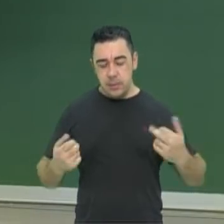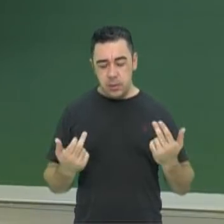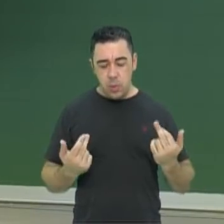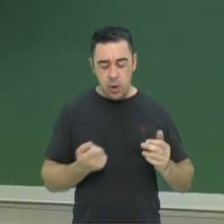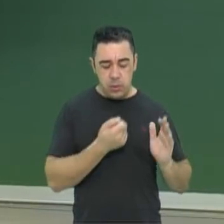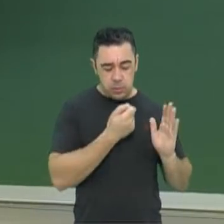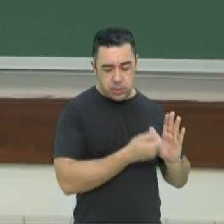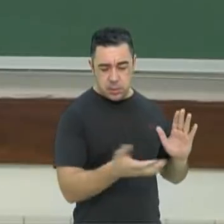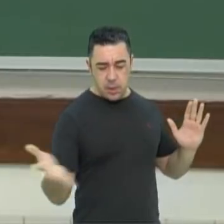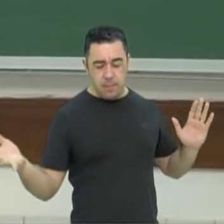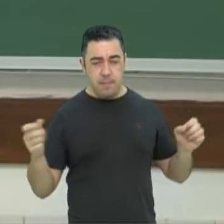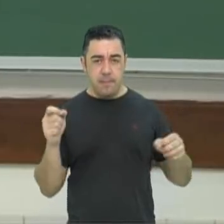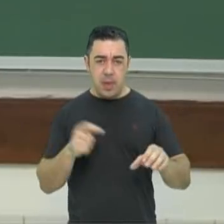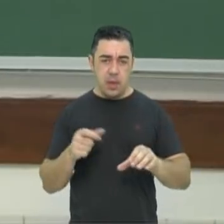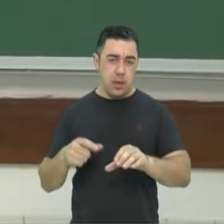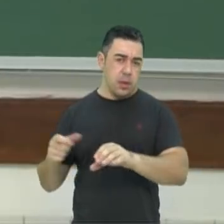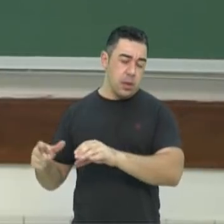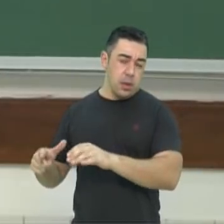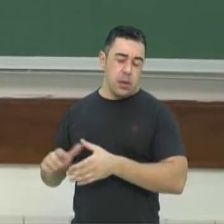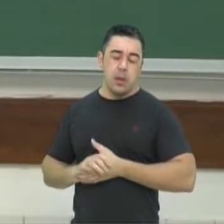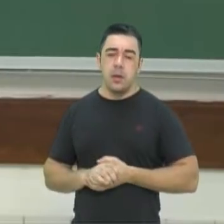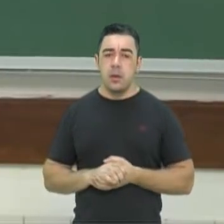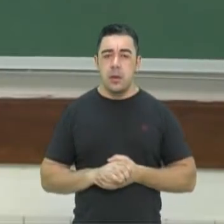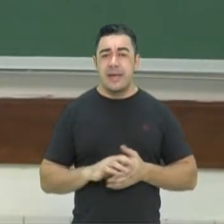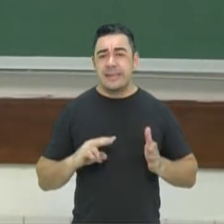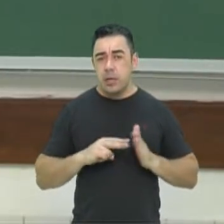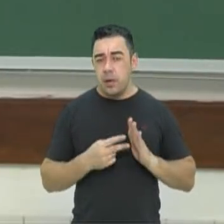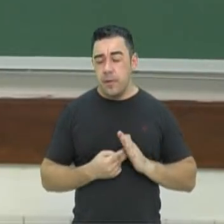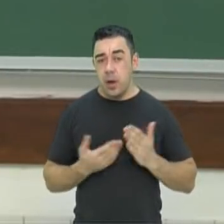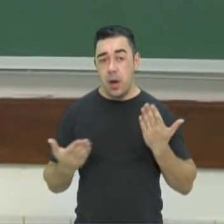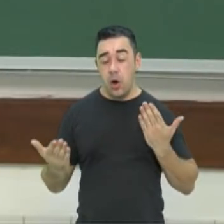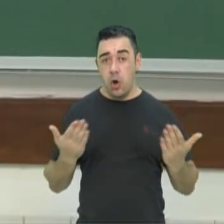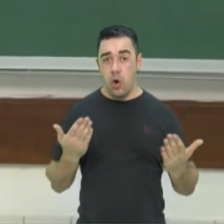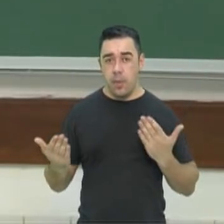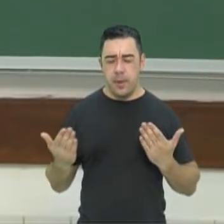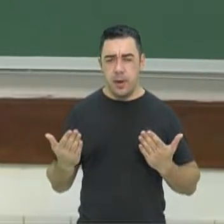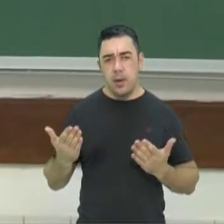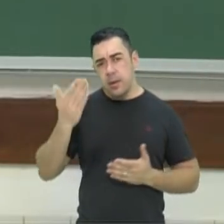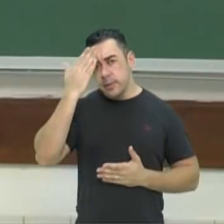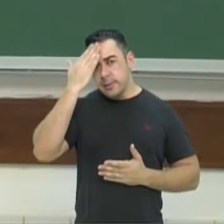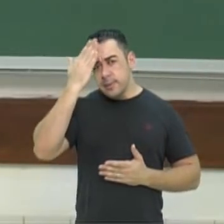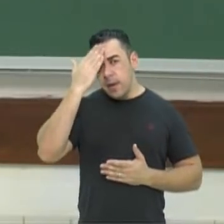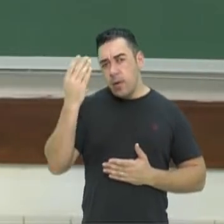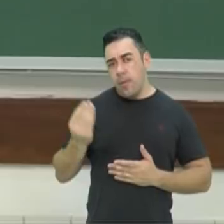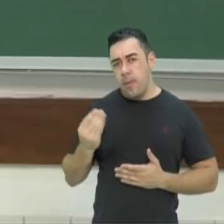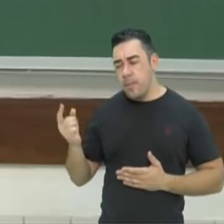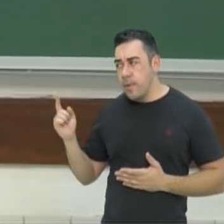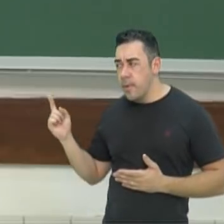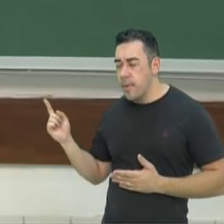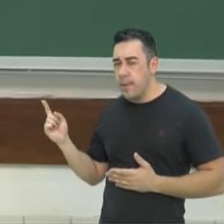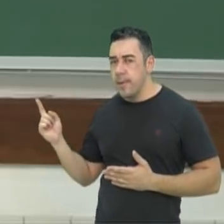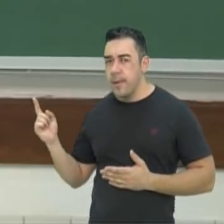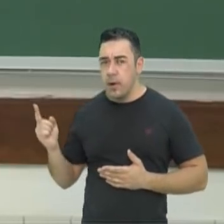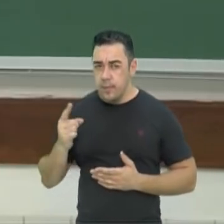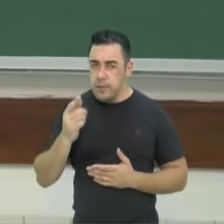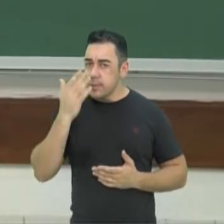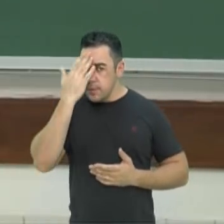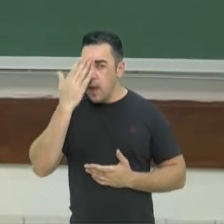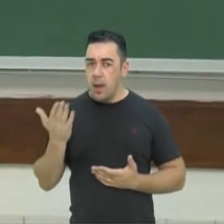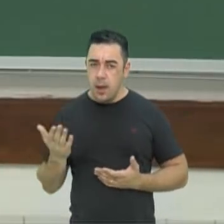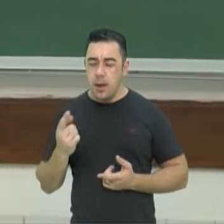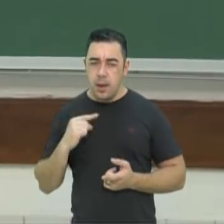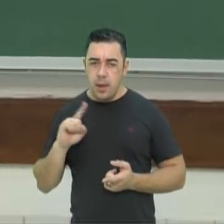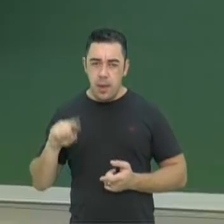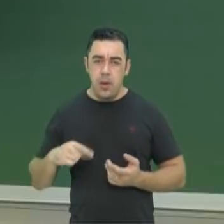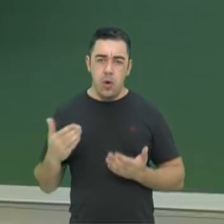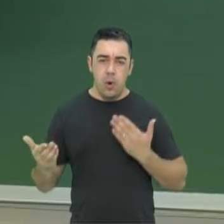quem semeia? Ele faz ali uma comparação. Como que eu sei que ele faz uma comparação, professor? Você sabe que ele faz uma